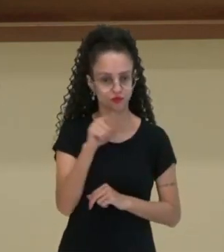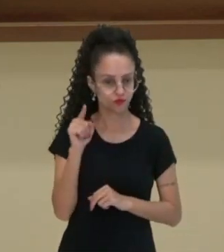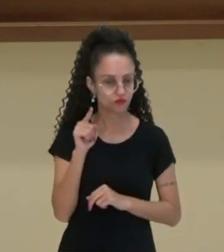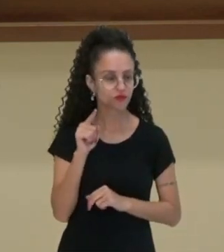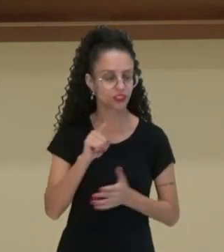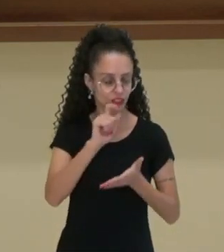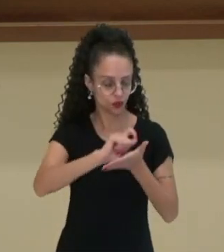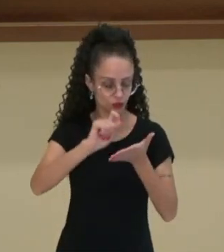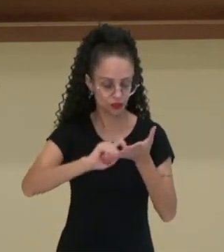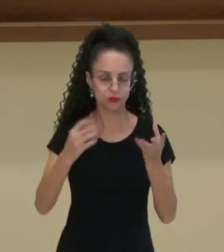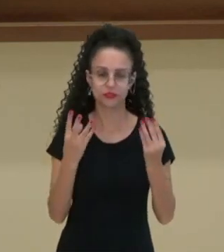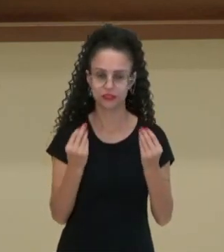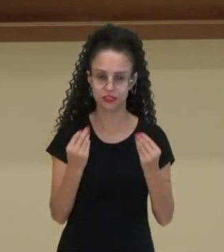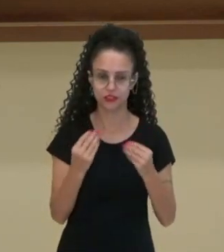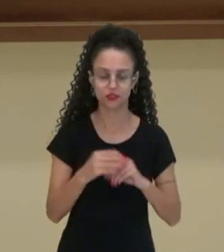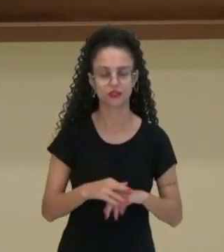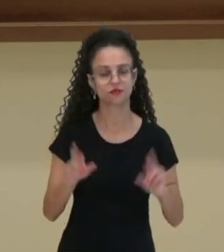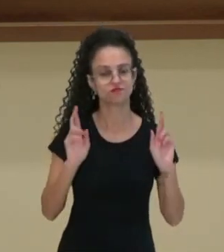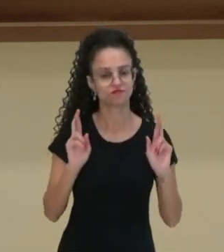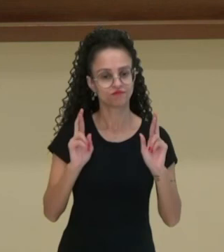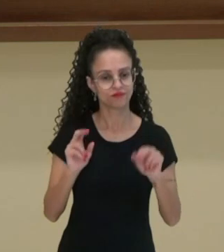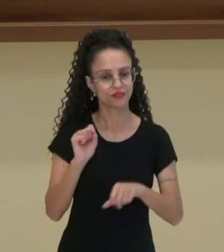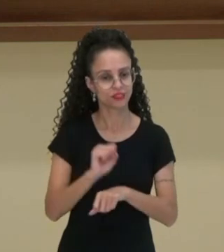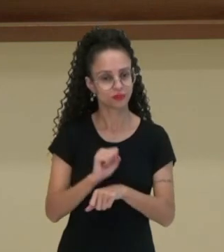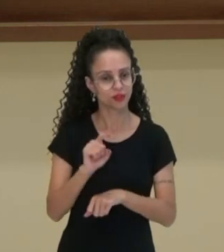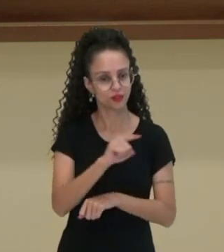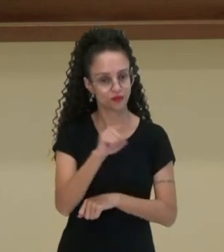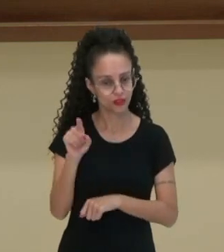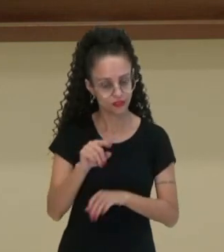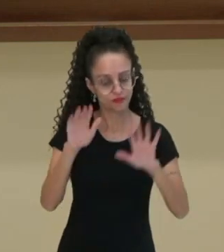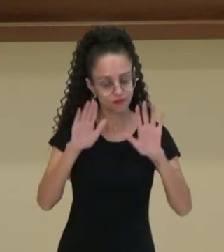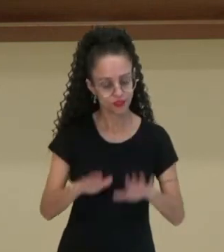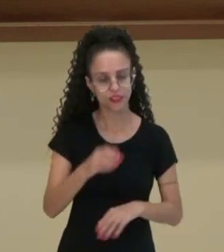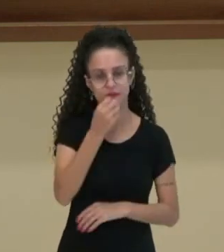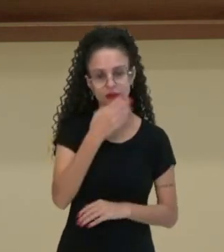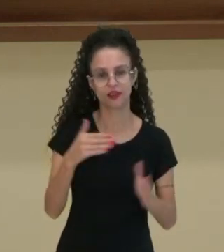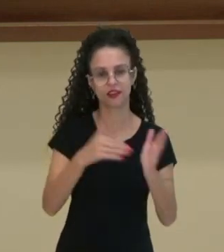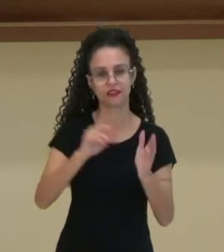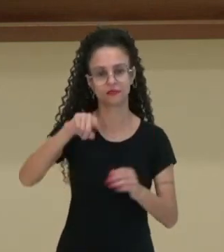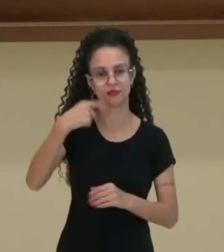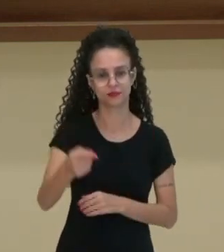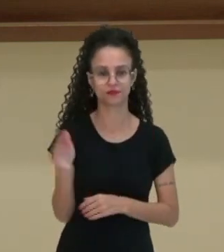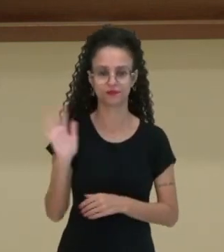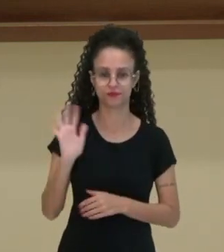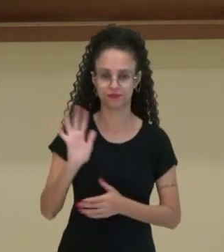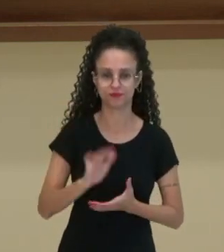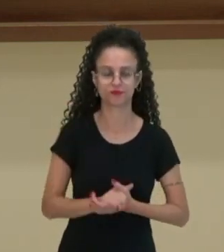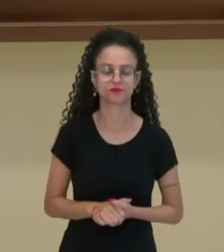muitas anotações e eu espero mais ainda que você fique muito bem. Até breve, tchau, tchau!